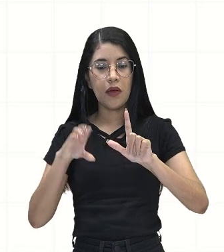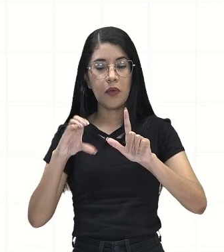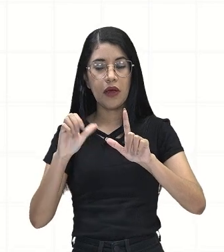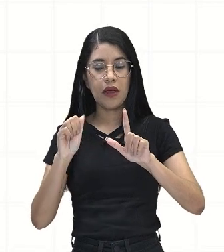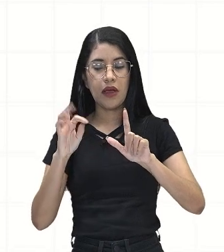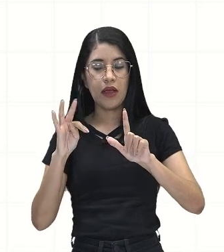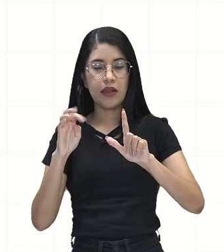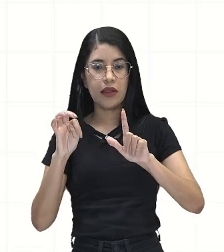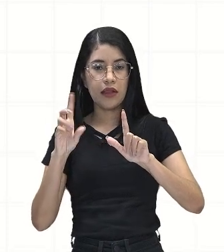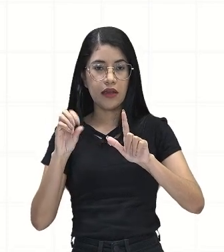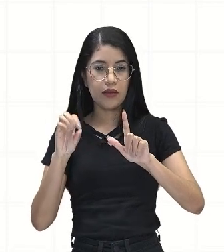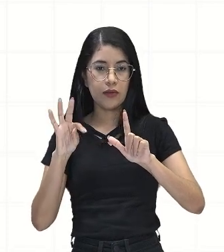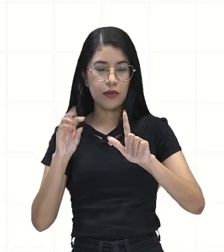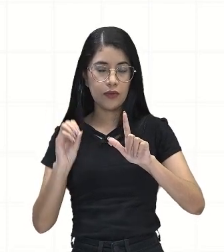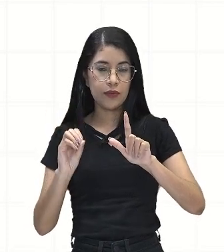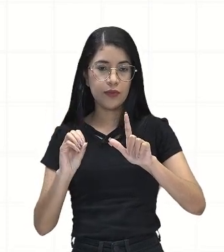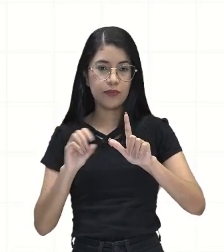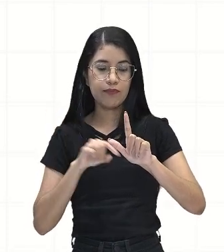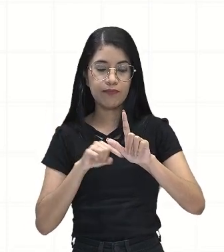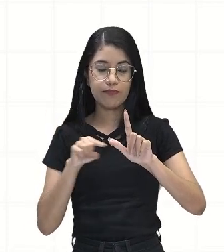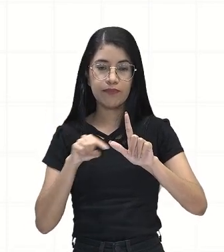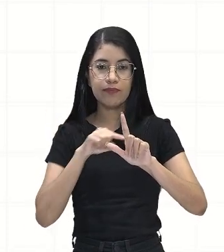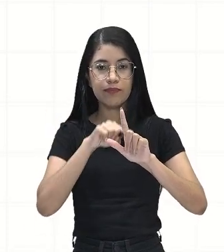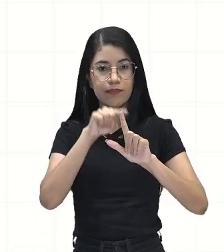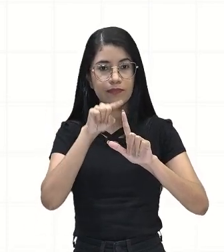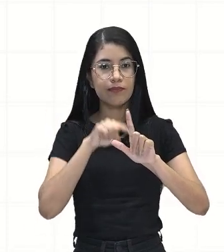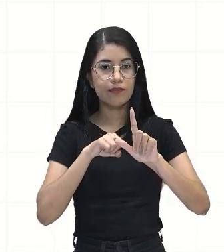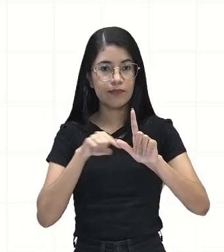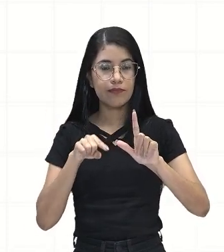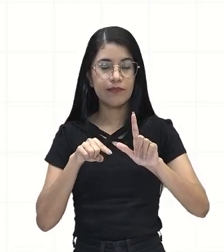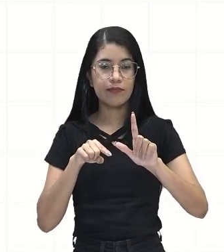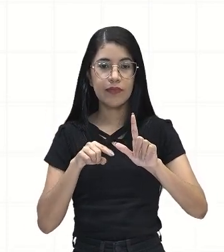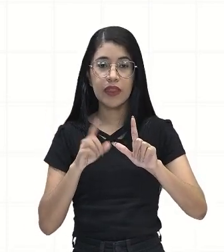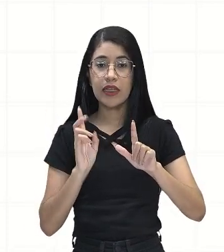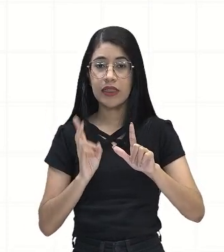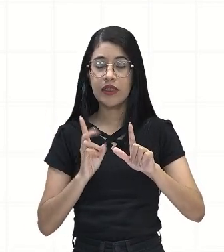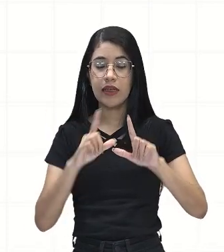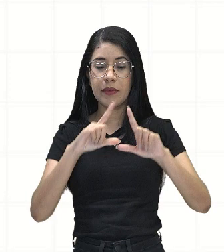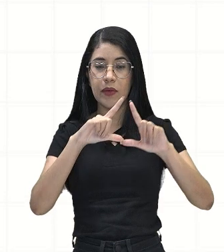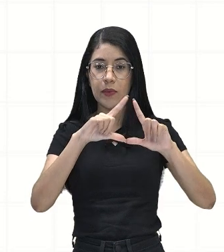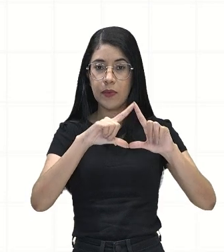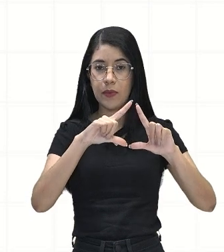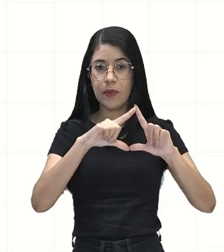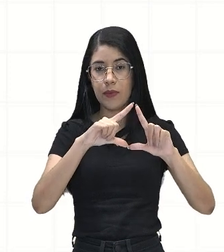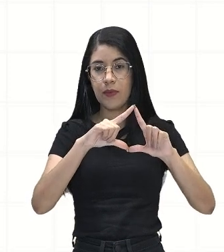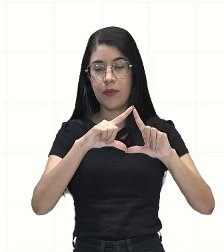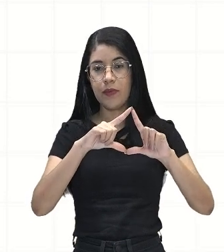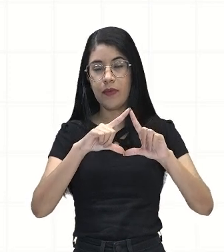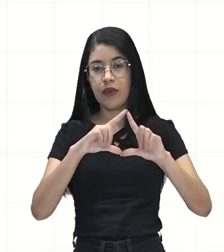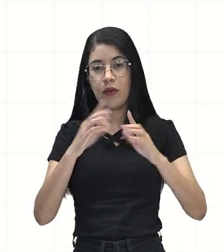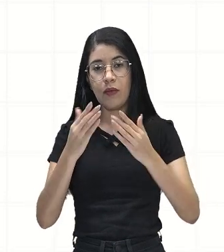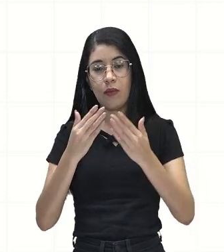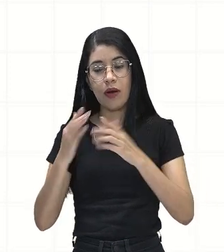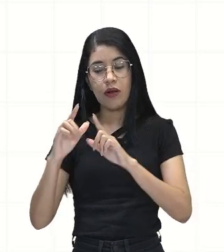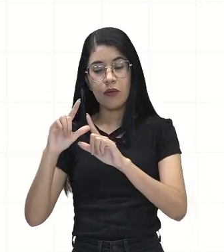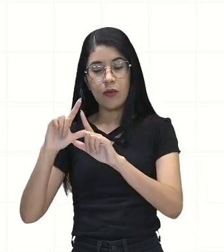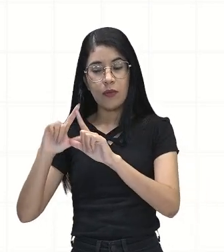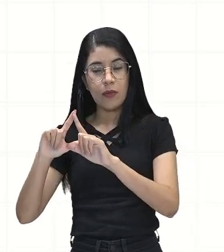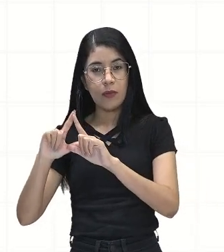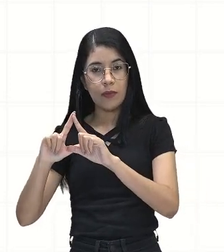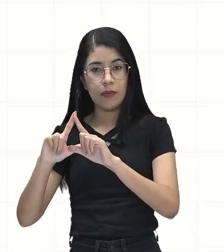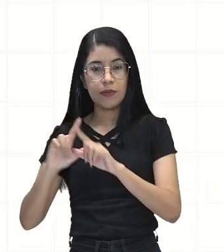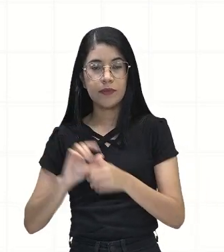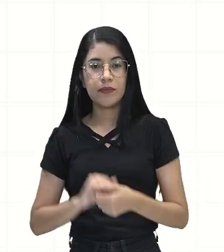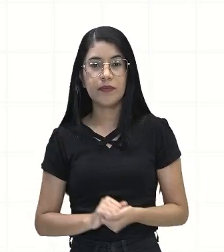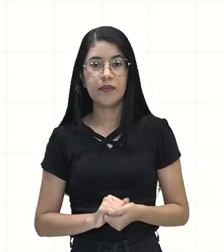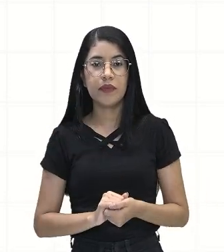estar pensando nos catetos do triângulo maior. Beleza? E ele disse que isso aqui